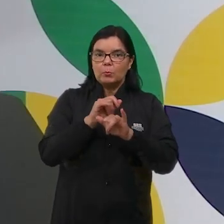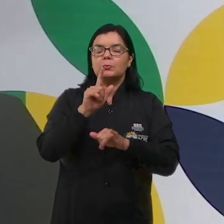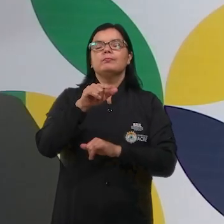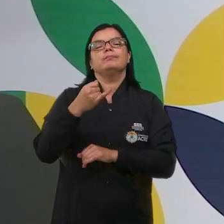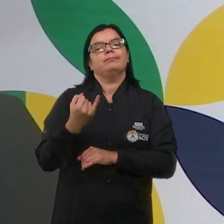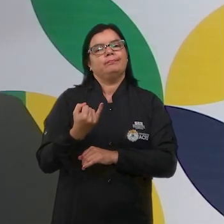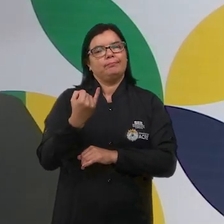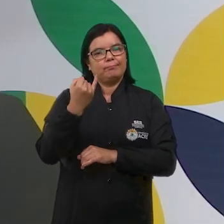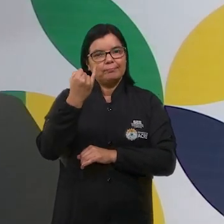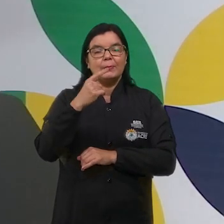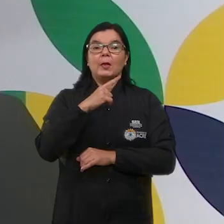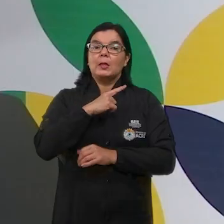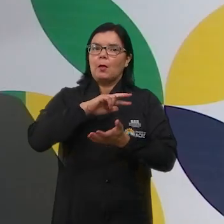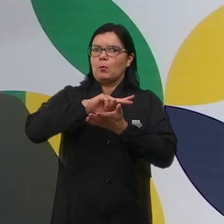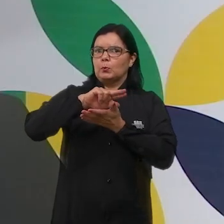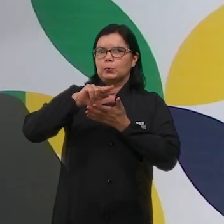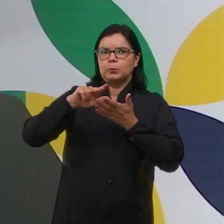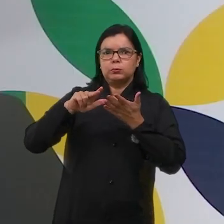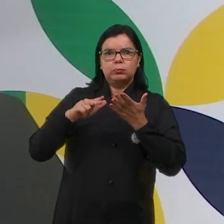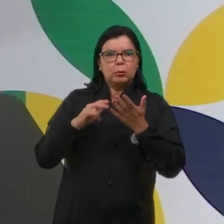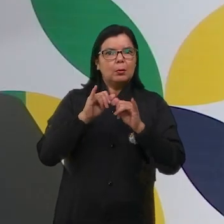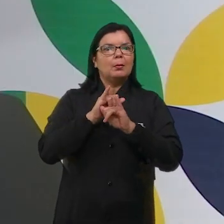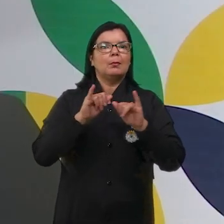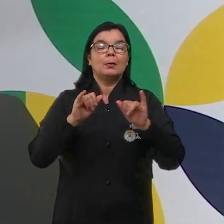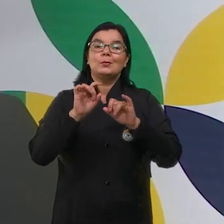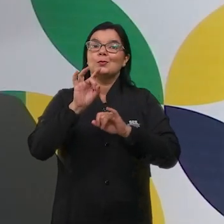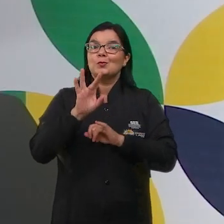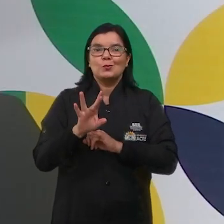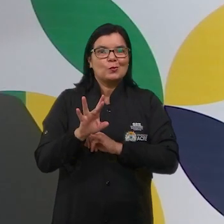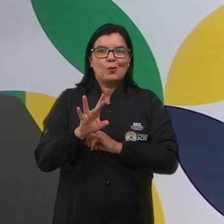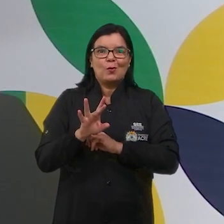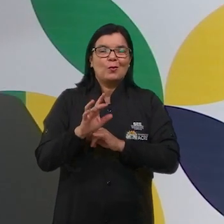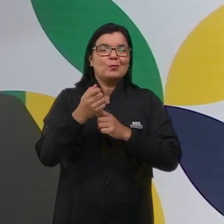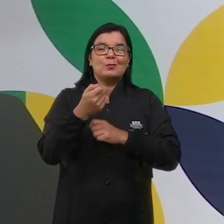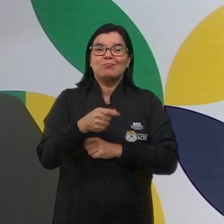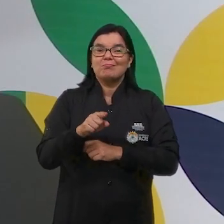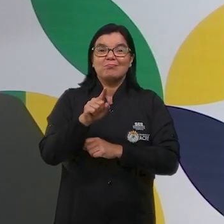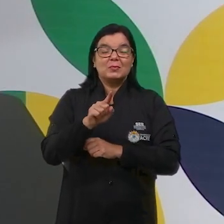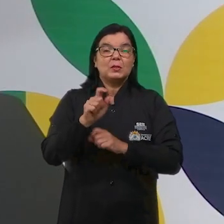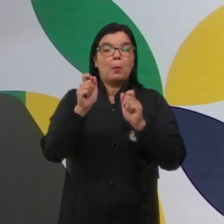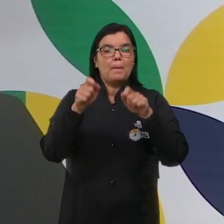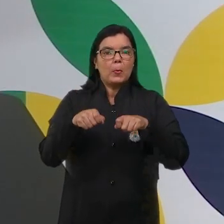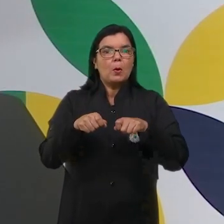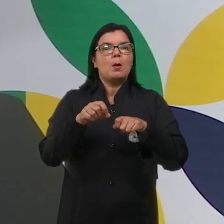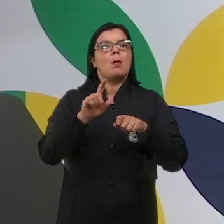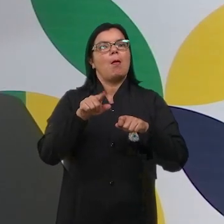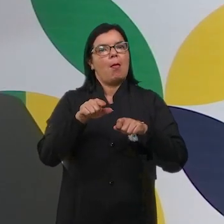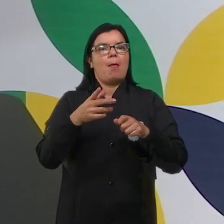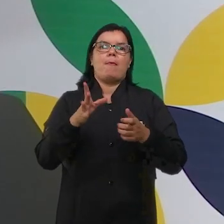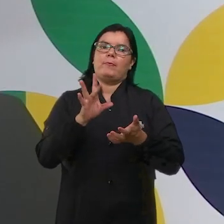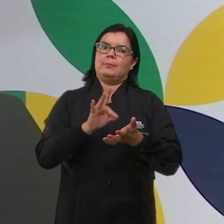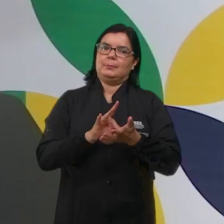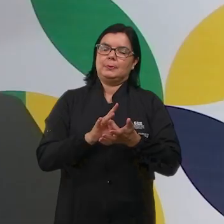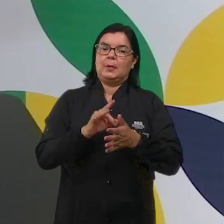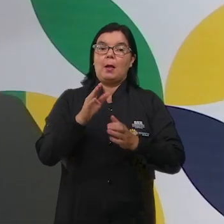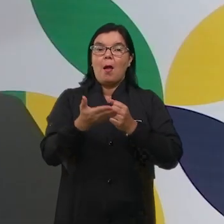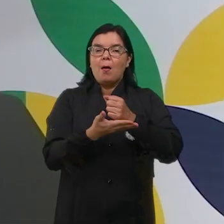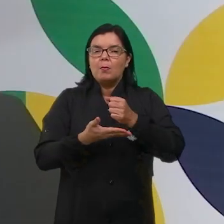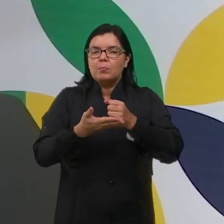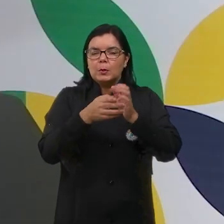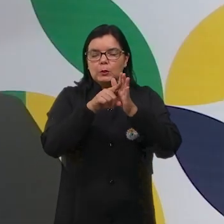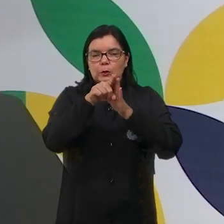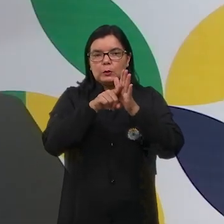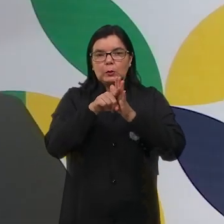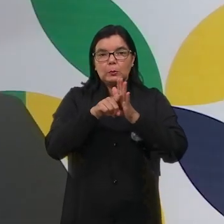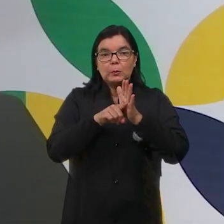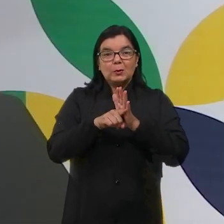importante. Existem diversas informações, só que não necessariamente, por ser uma informação, ela é verídica. A base científica